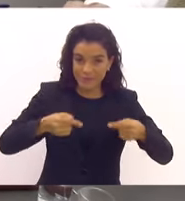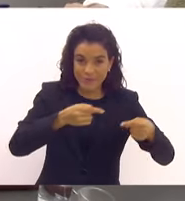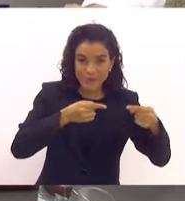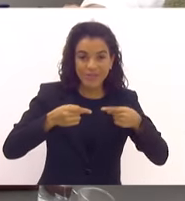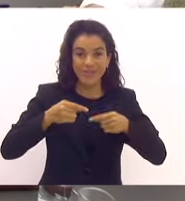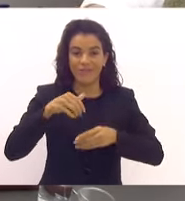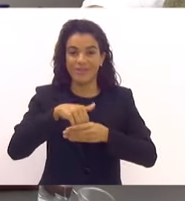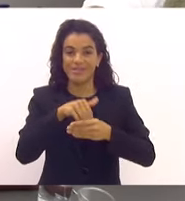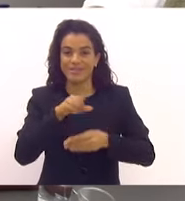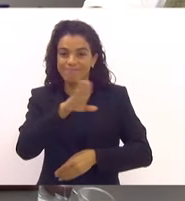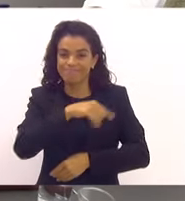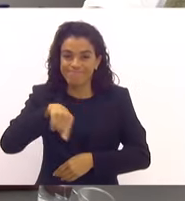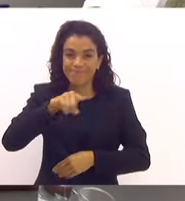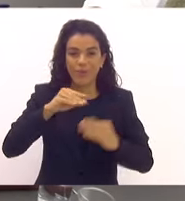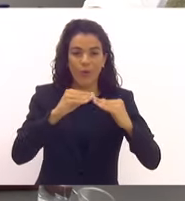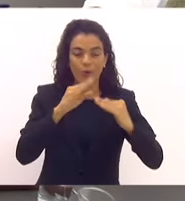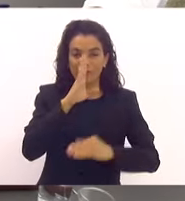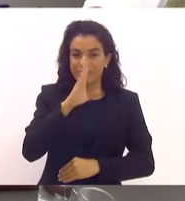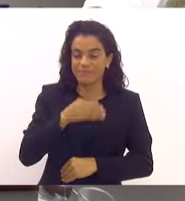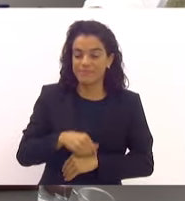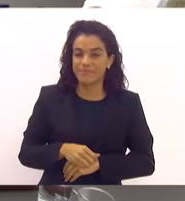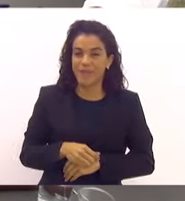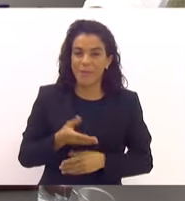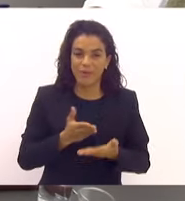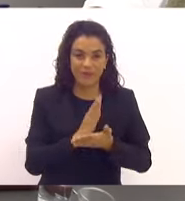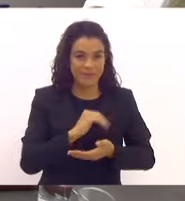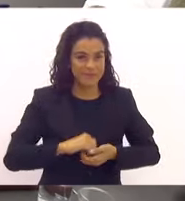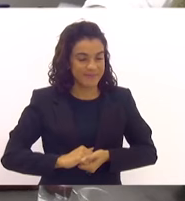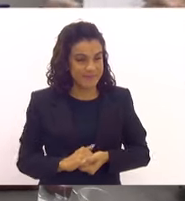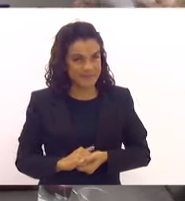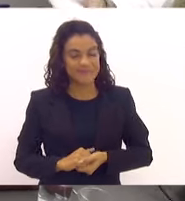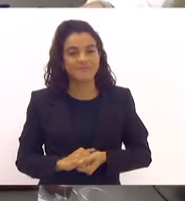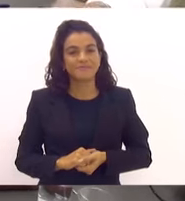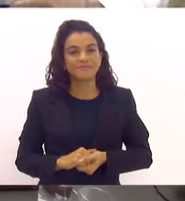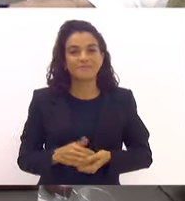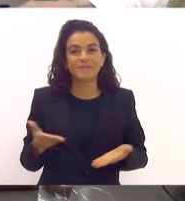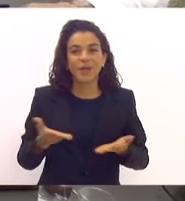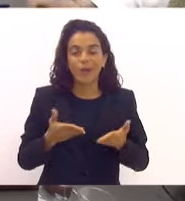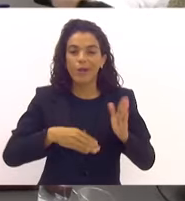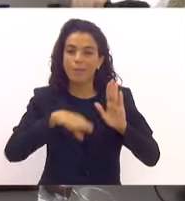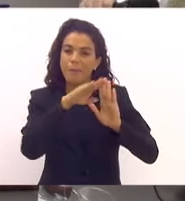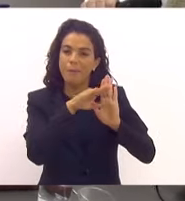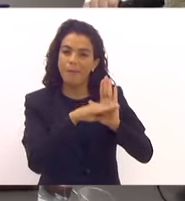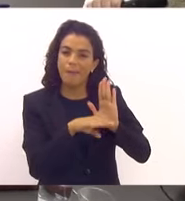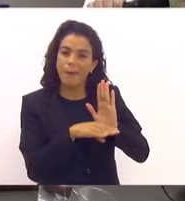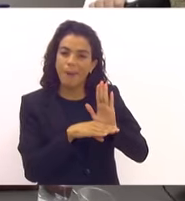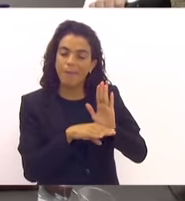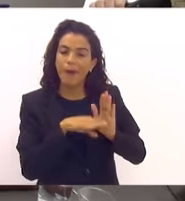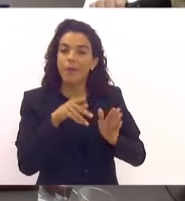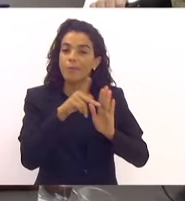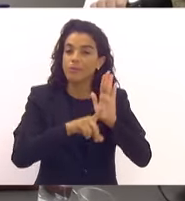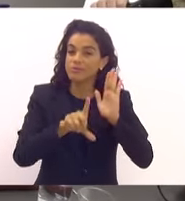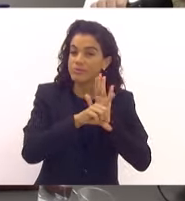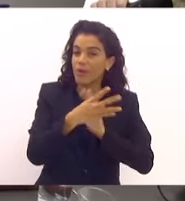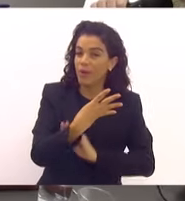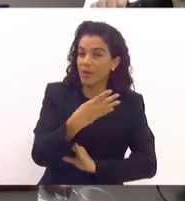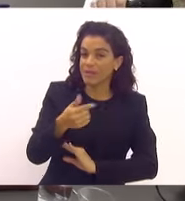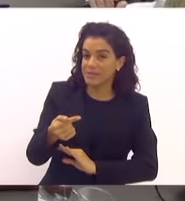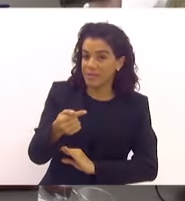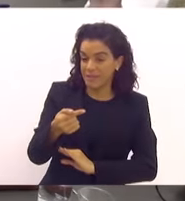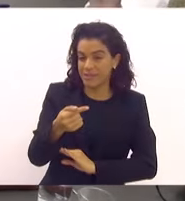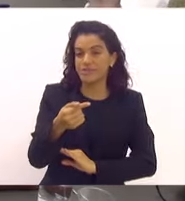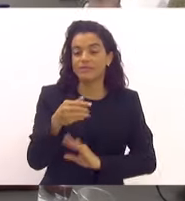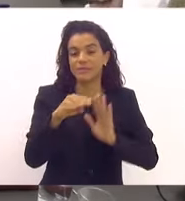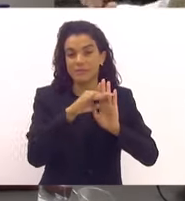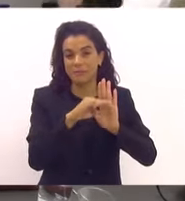discutir, em votação, senhores que aprovam, permaneçam como estão, aprovado. Chamar os trabalhos à ordem para cantar o projeto 47